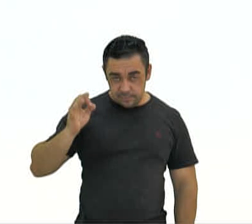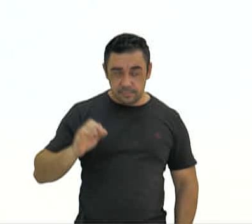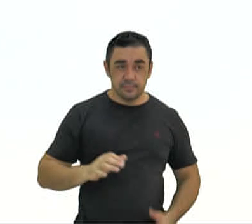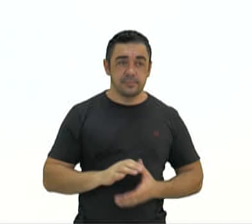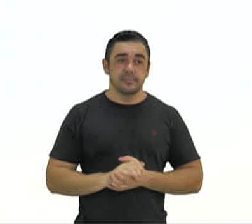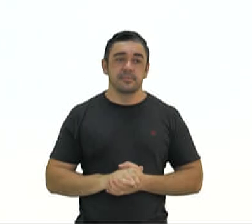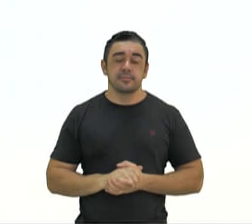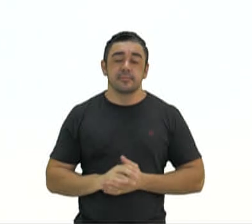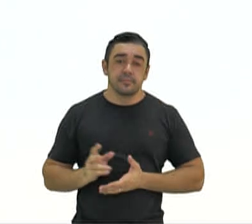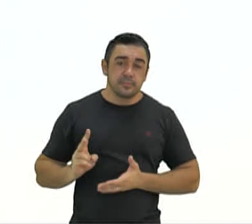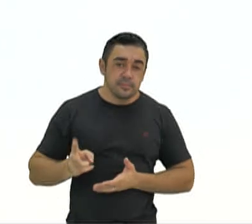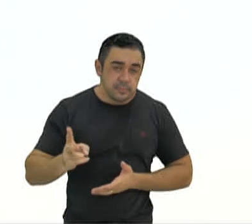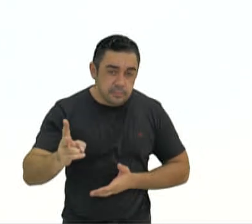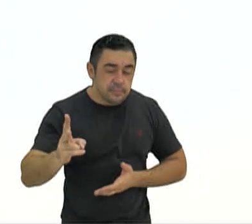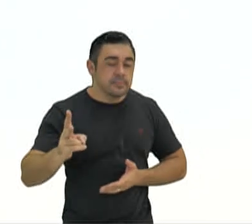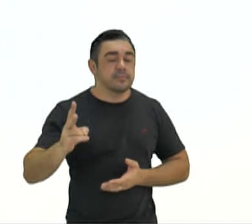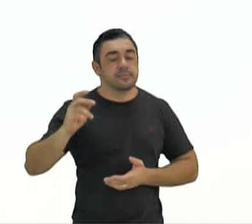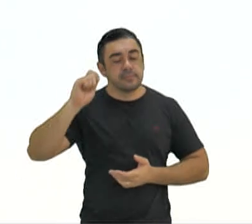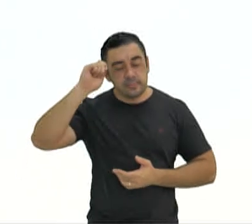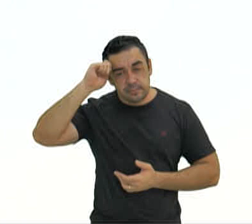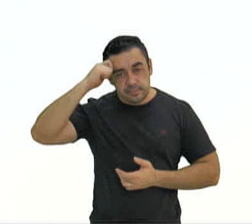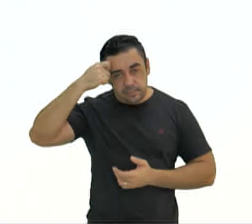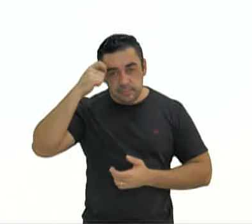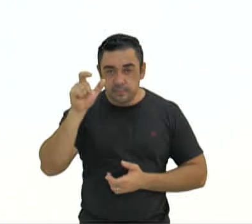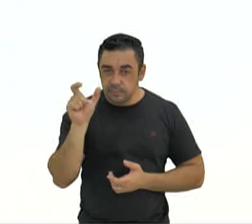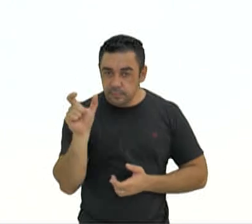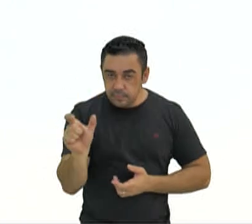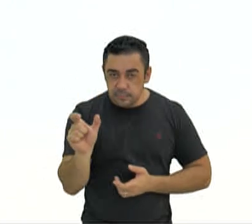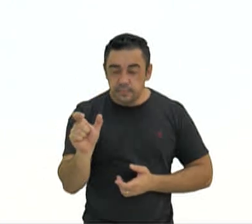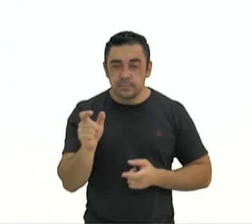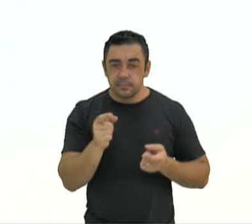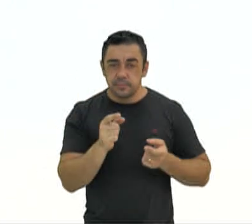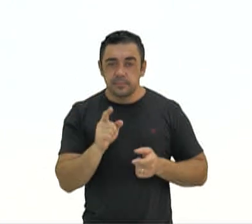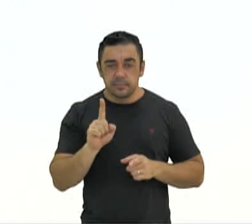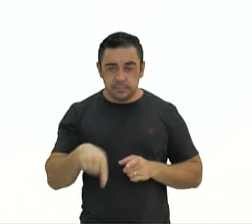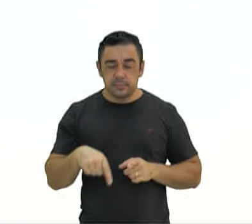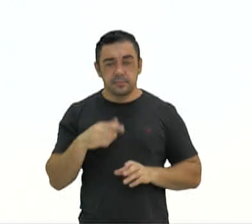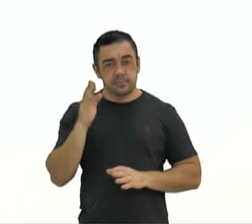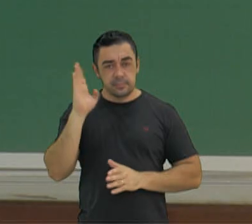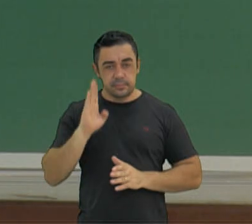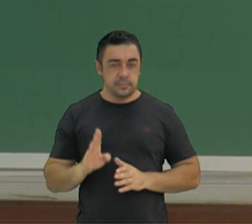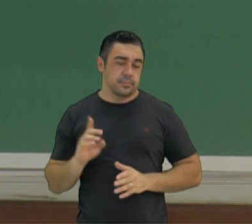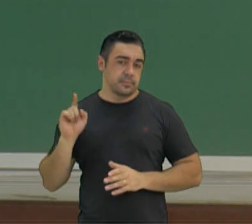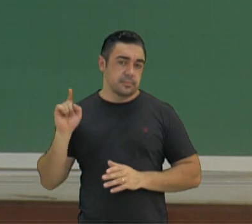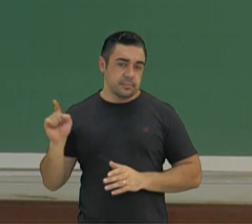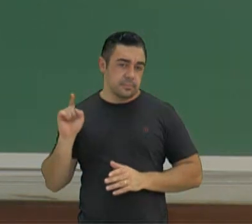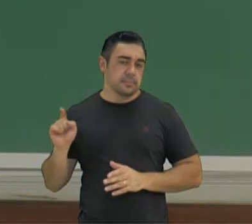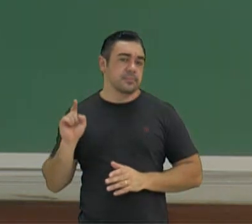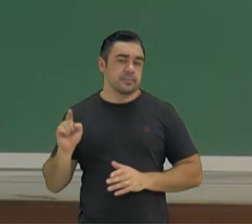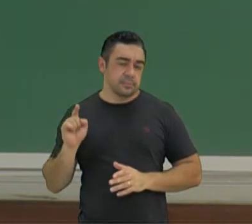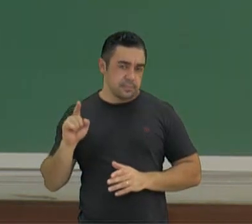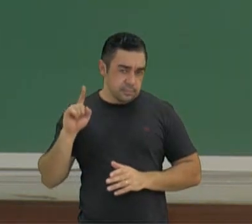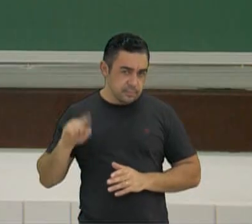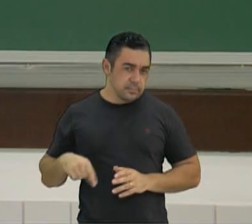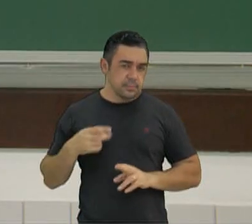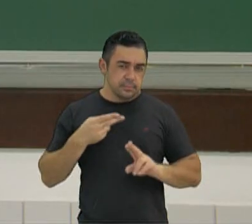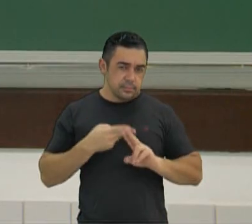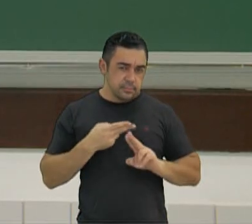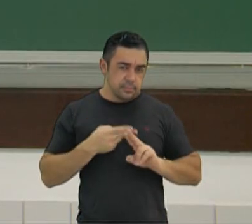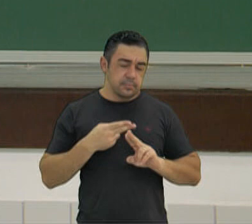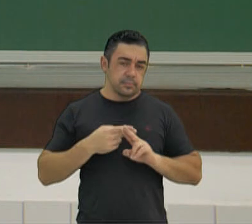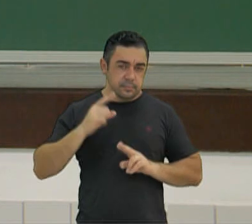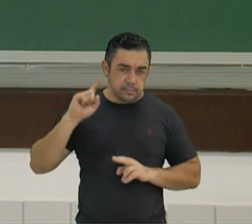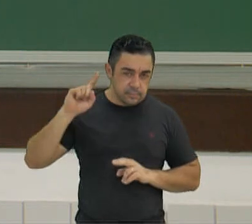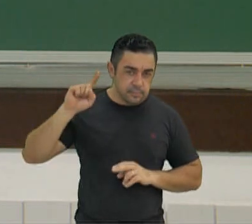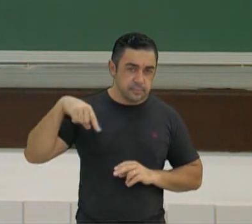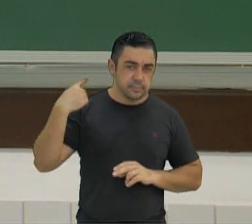ok? Na continuação, logicamente, a utilização do carvão no Brasil, ele é muito acentuado depois